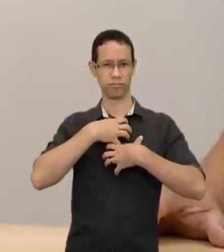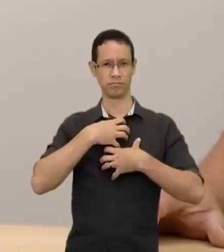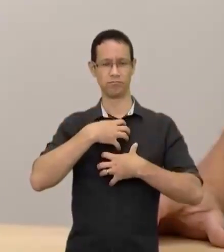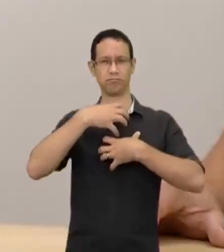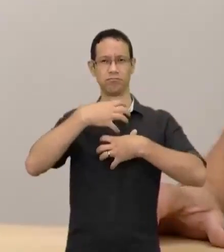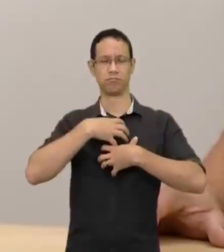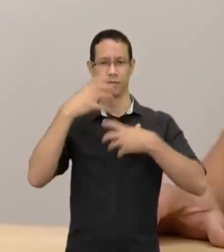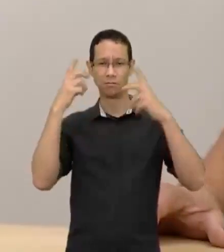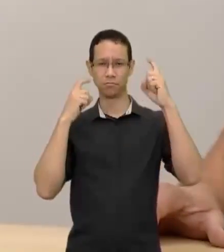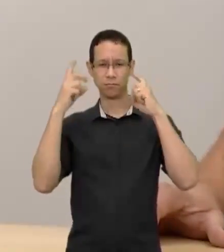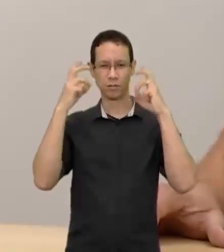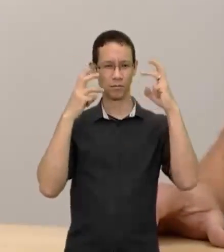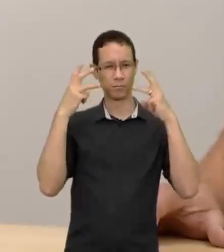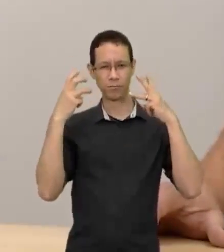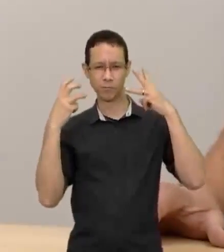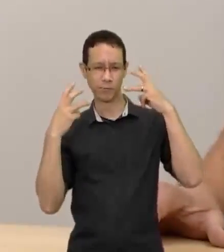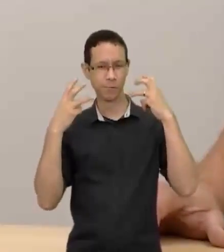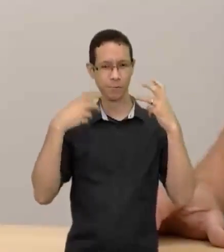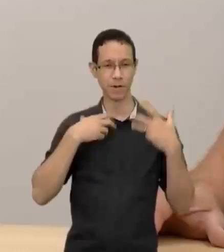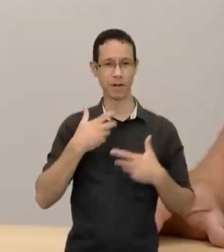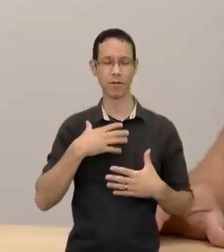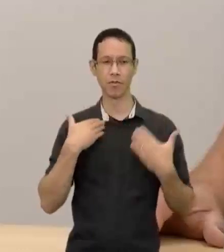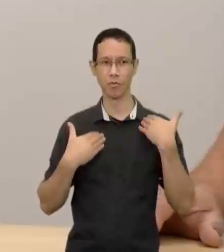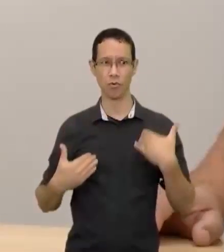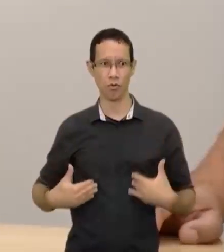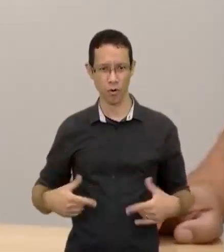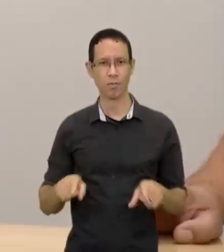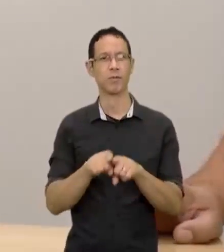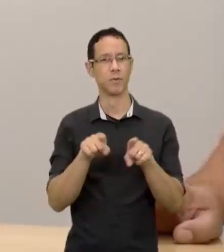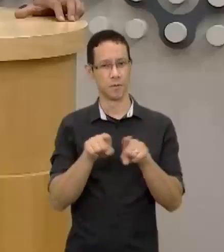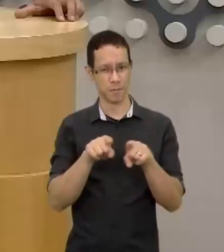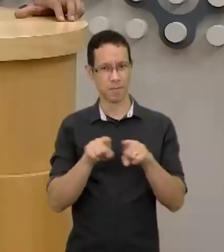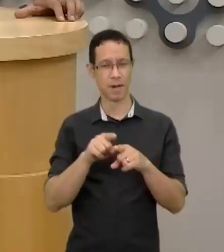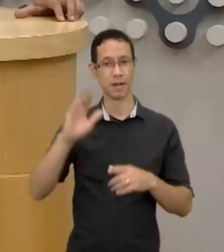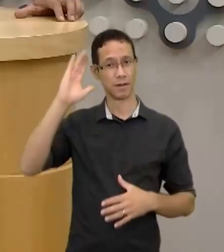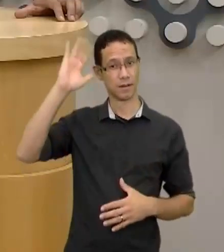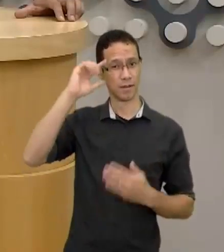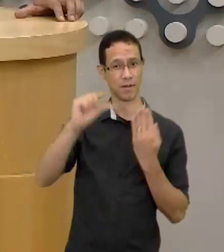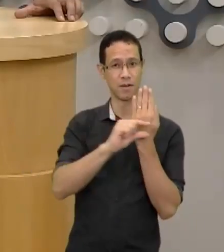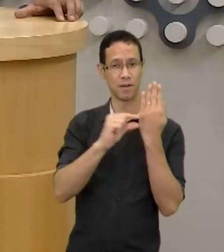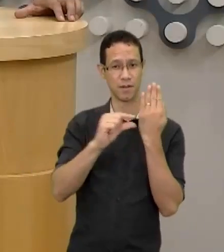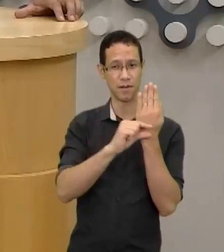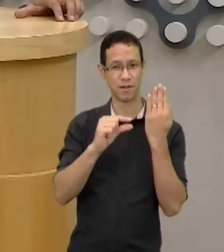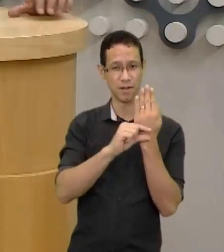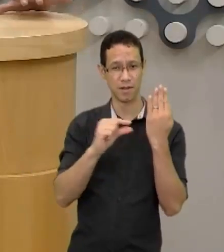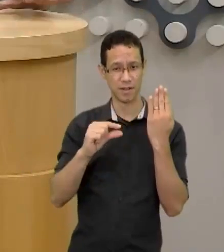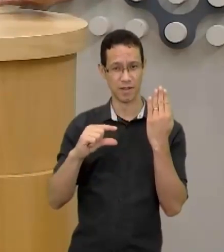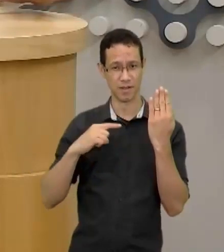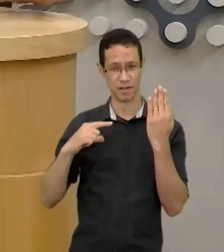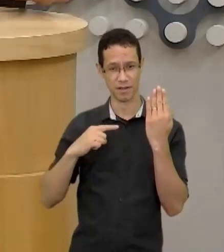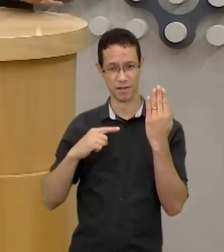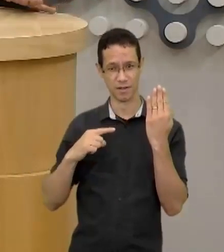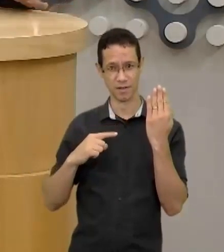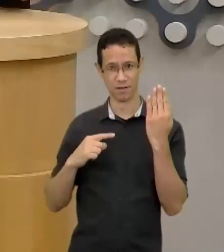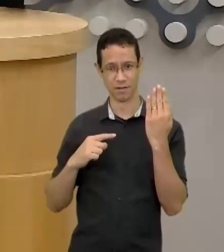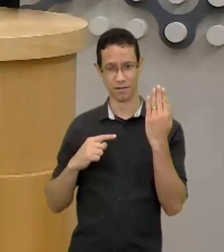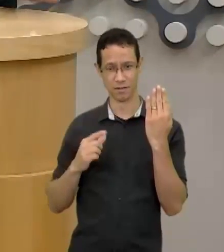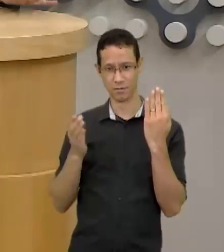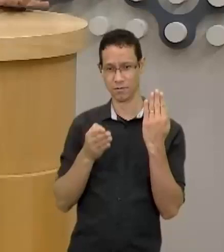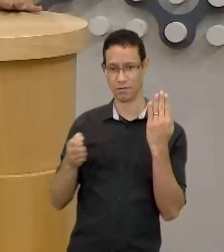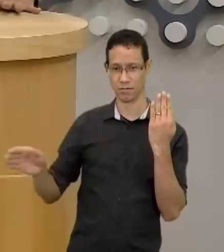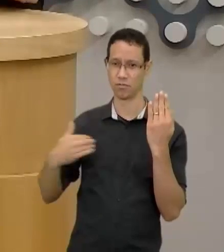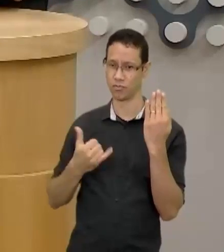da expressão, o que é a expressão, o que o corpo fala. Tem até um teórico chamado... Tô colocando a minha mão no seu quadro, desculpa.